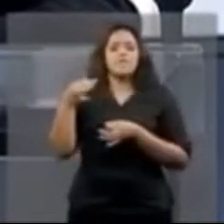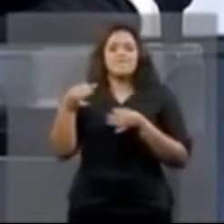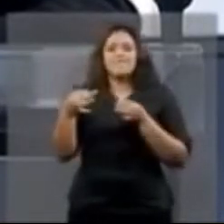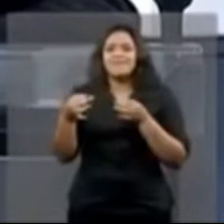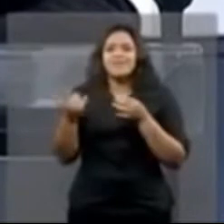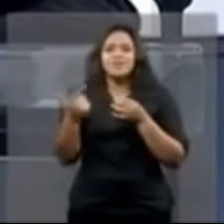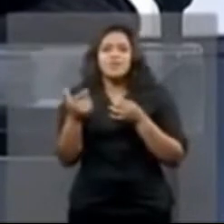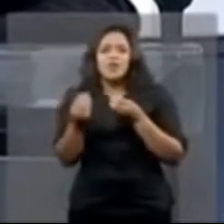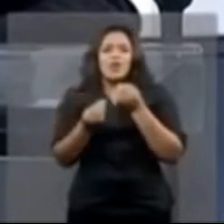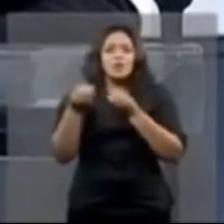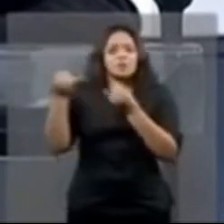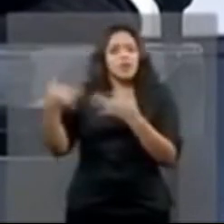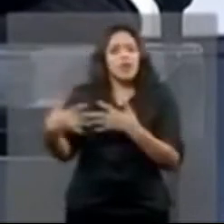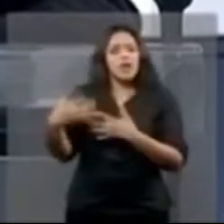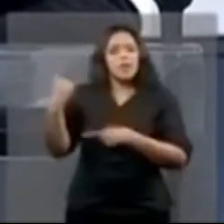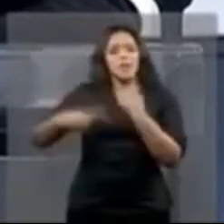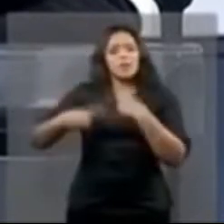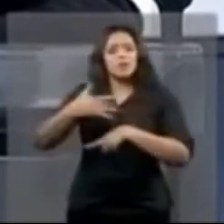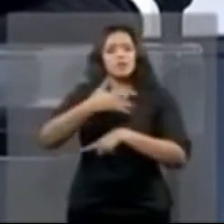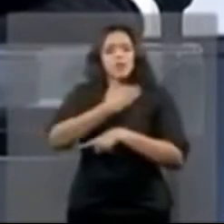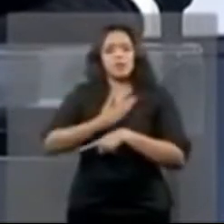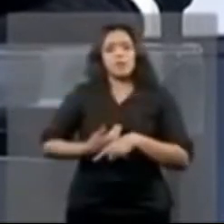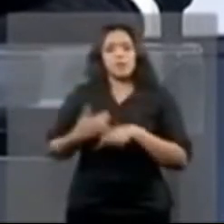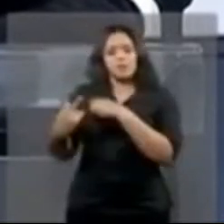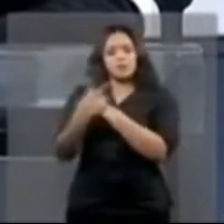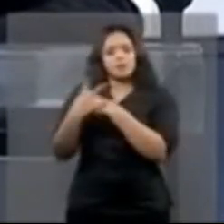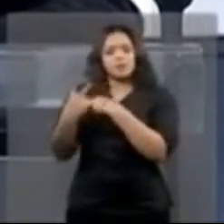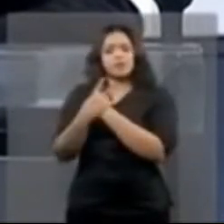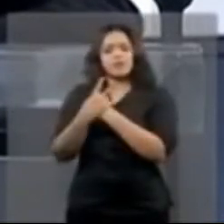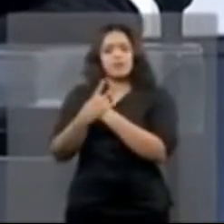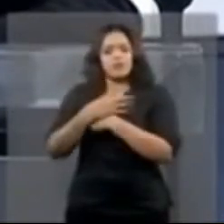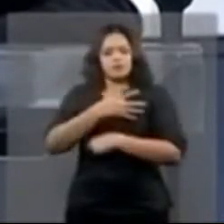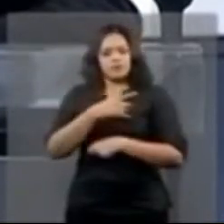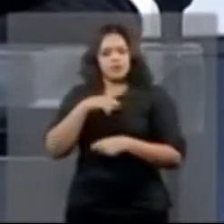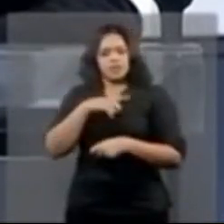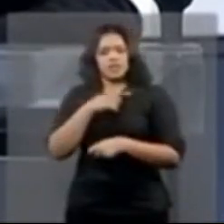de políticas públicas de proteção à saúde reprodutiva da mulher?